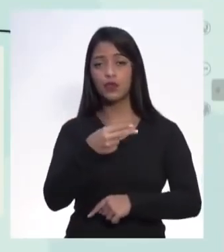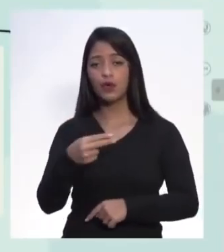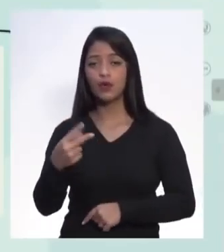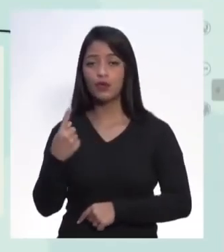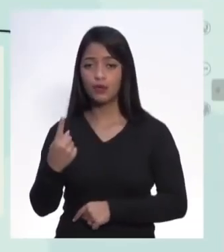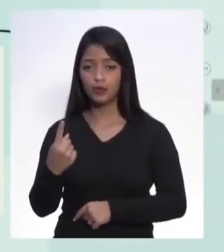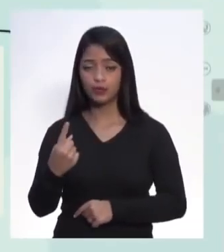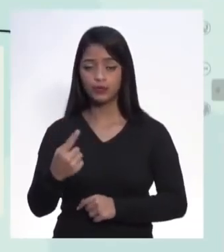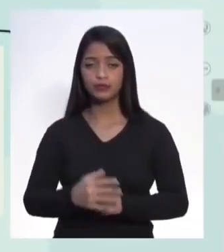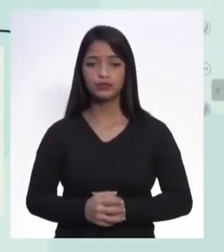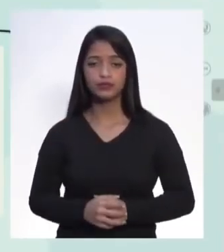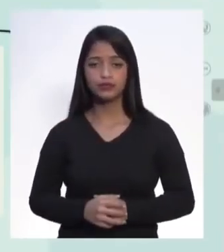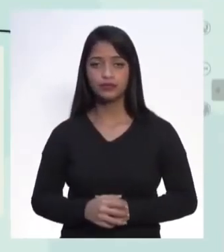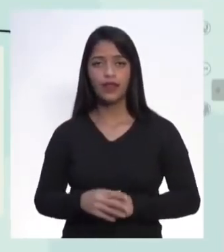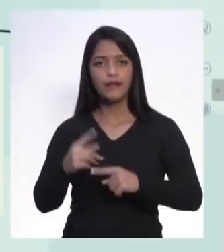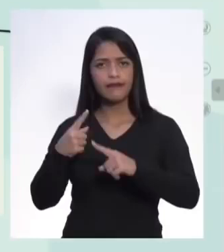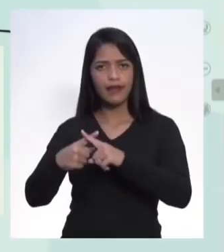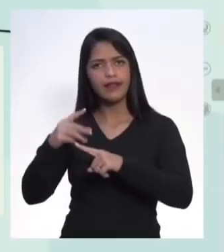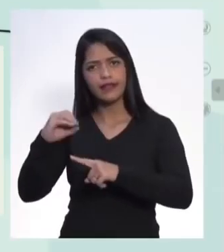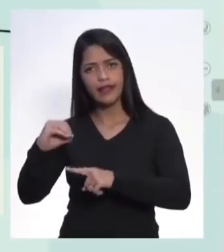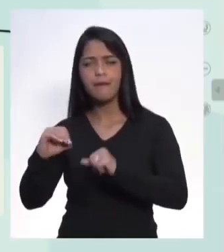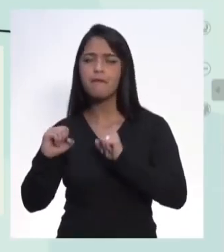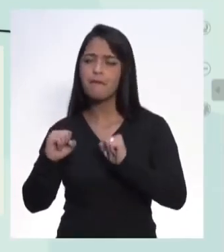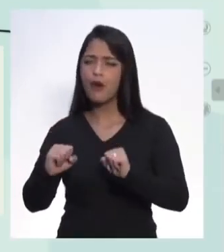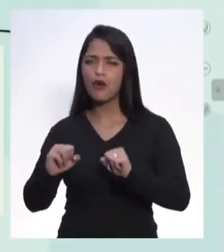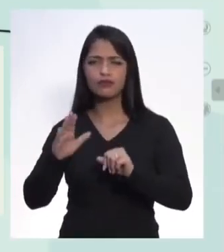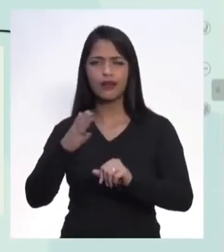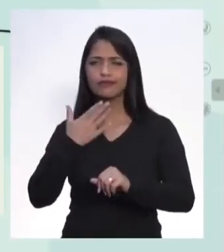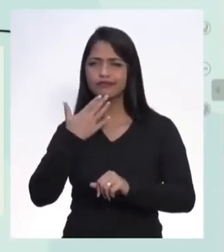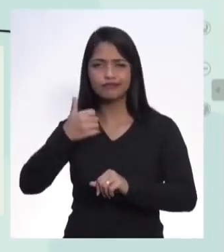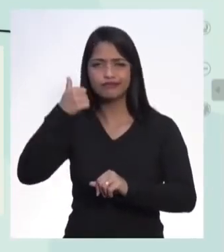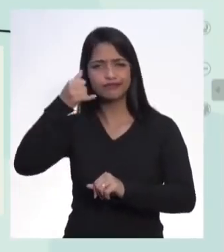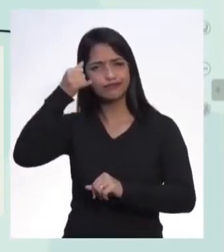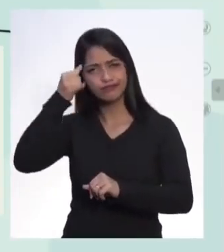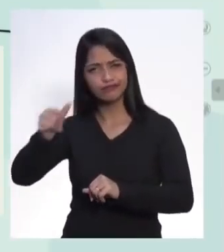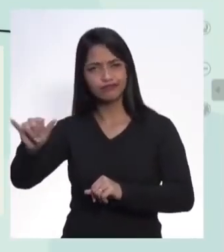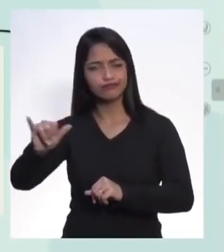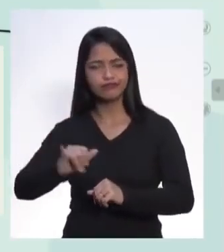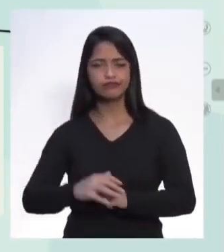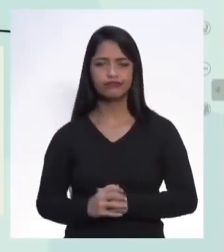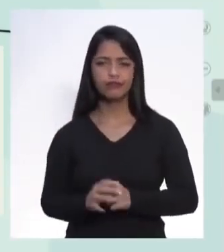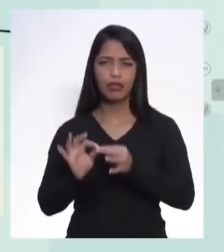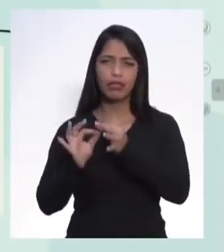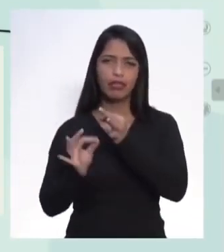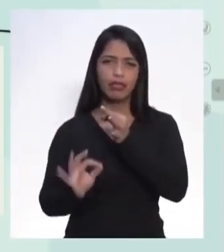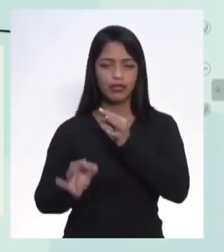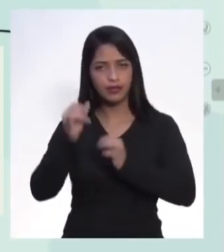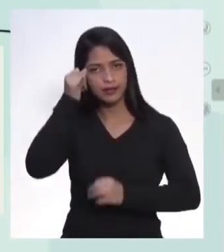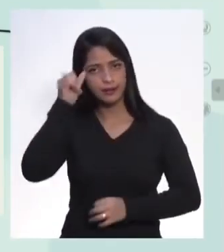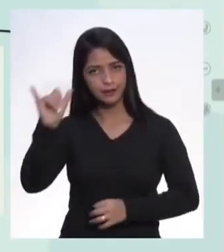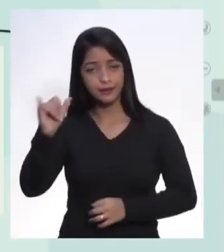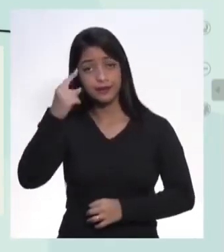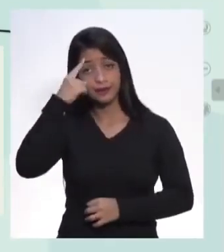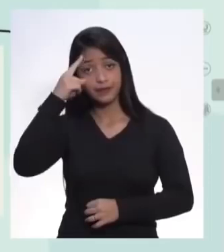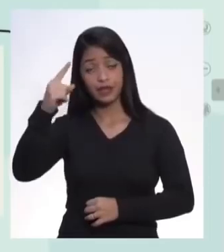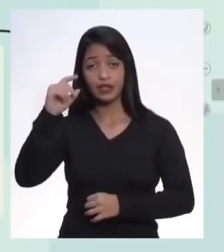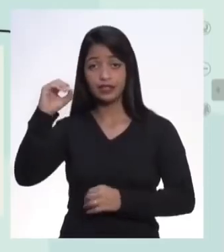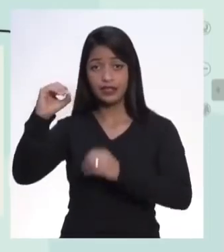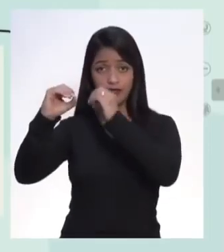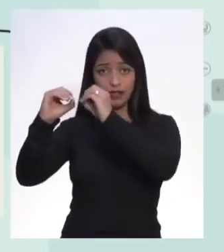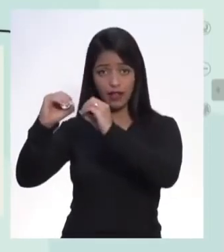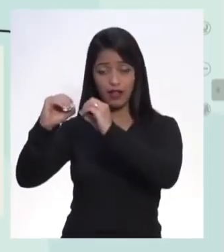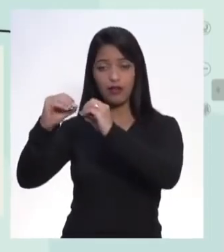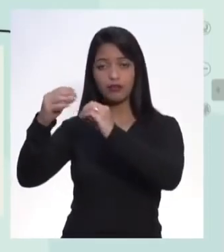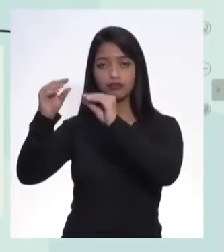zero? Até posso. Vai fazer diferença? Não. Tudo bem? Aí, você lembra aqueles 2 zeros que eu lancei aqui para fora, que eu não usei? Eu vou baixar.